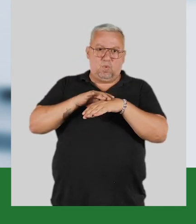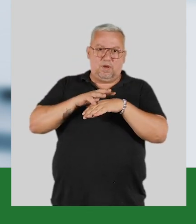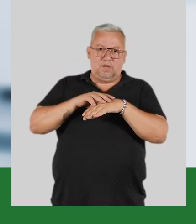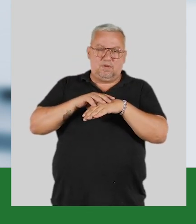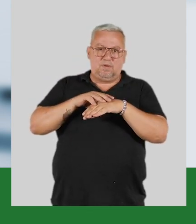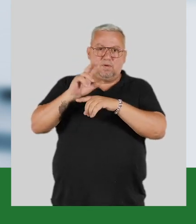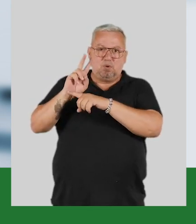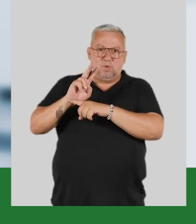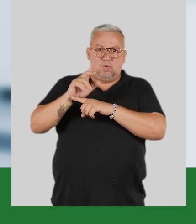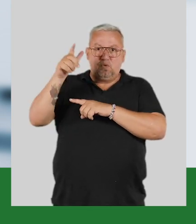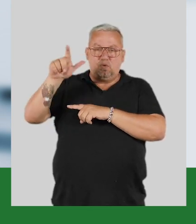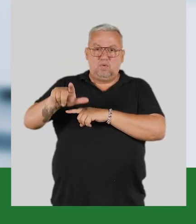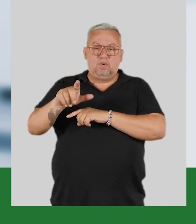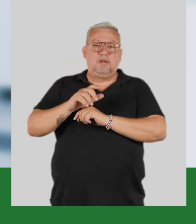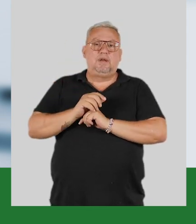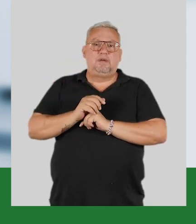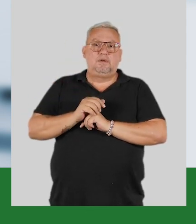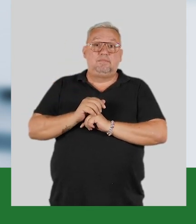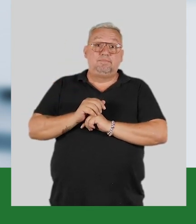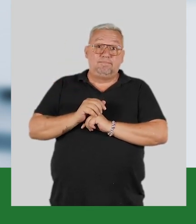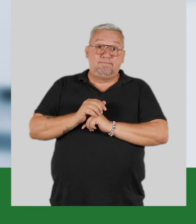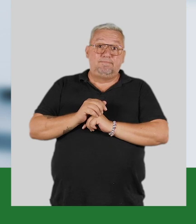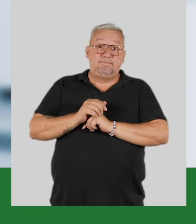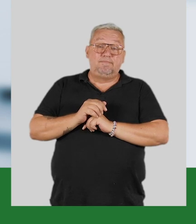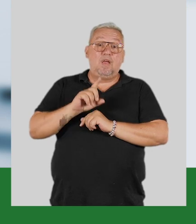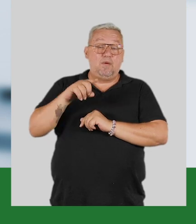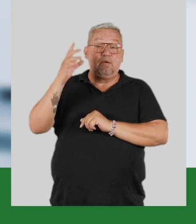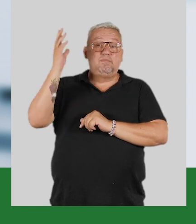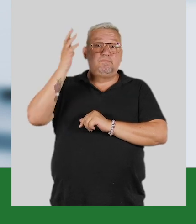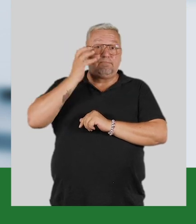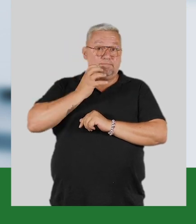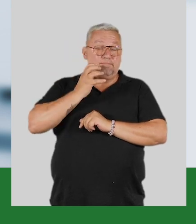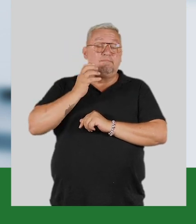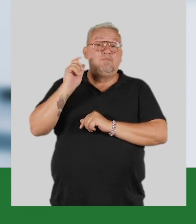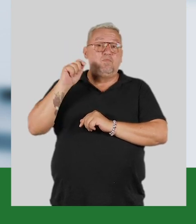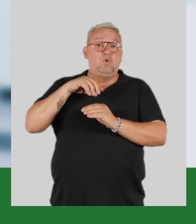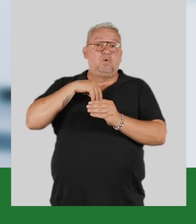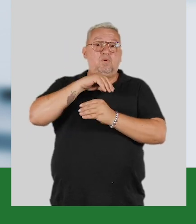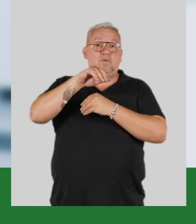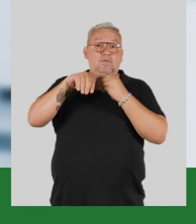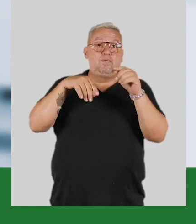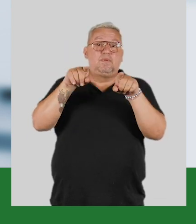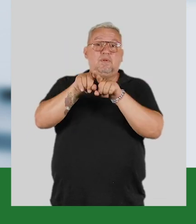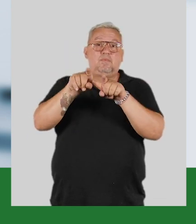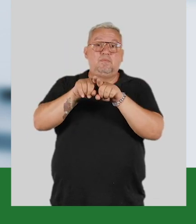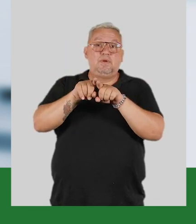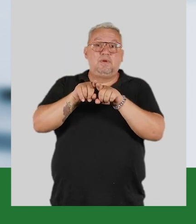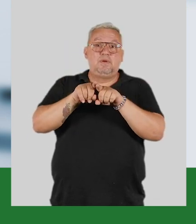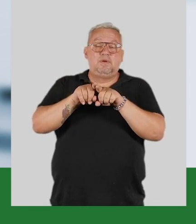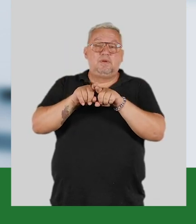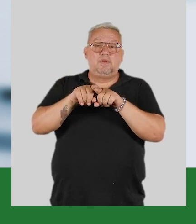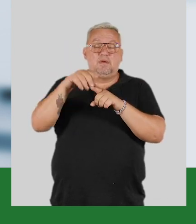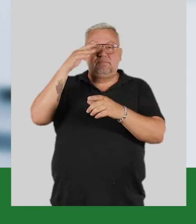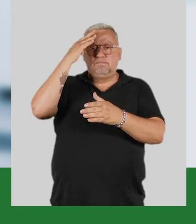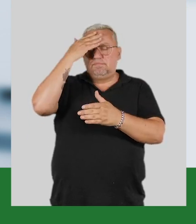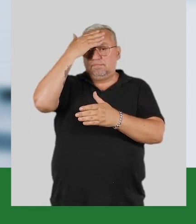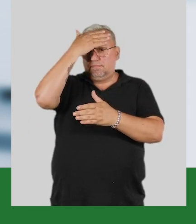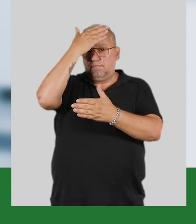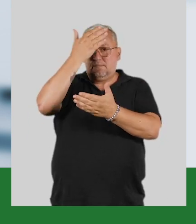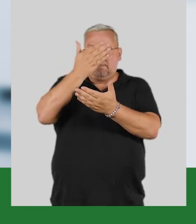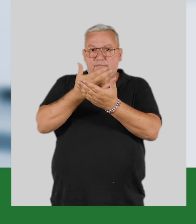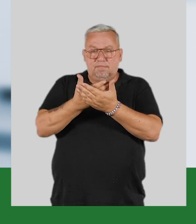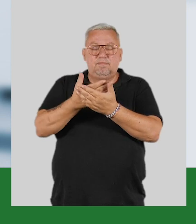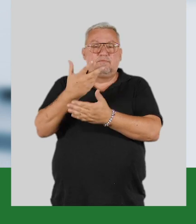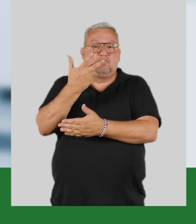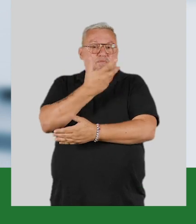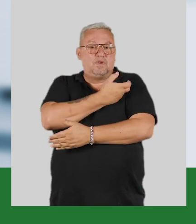para protegê-la de outra doença, isso é muito sério, isso pode envolver inclusive a credibilidade da ação